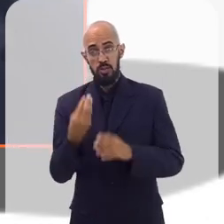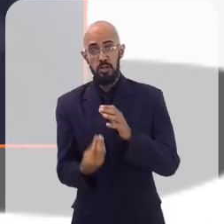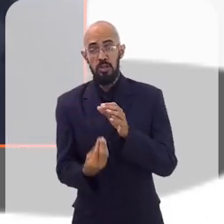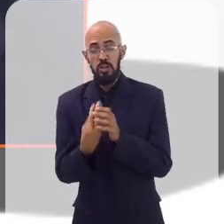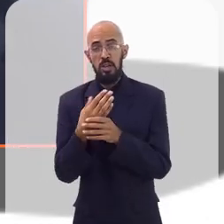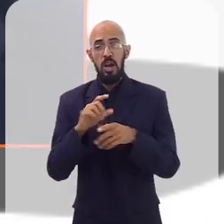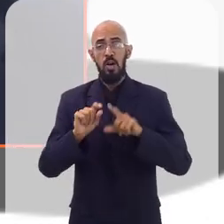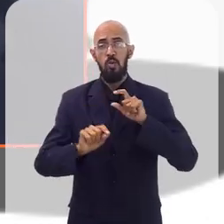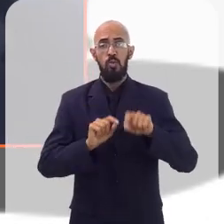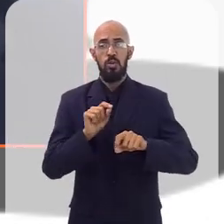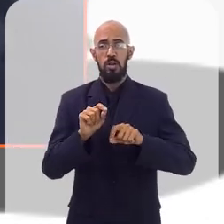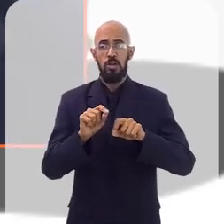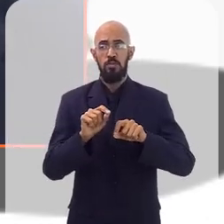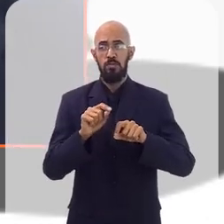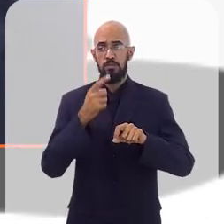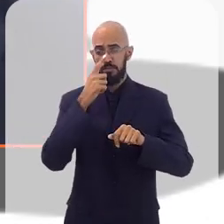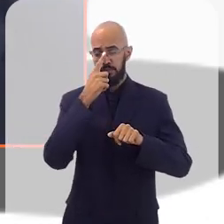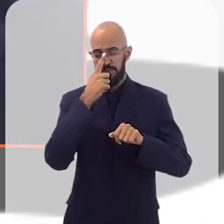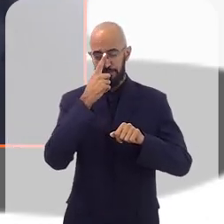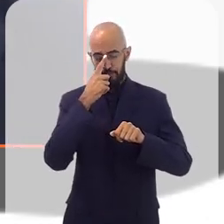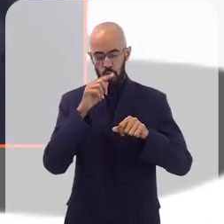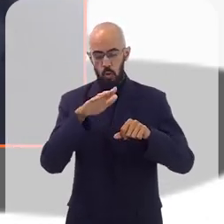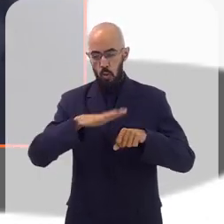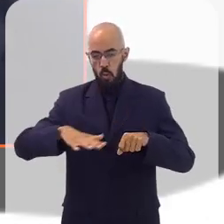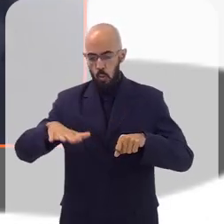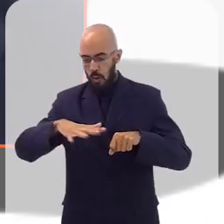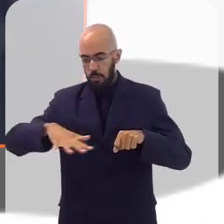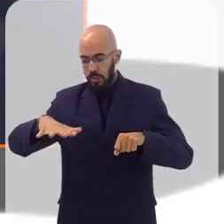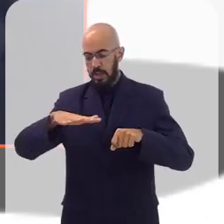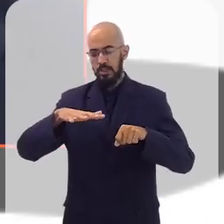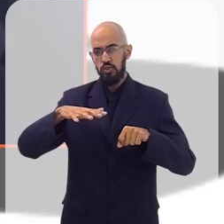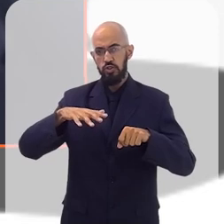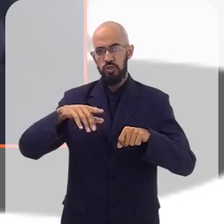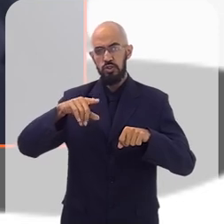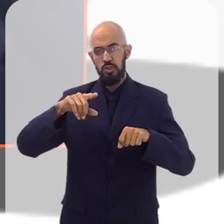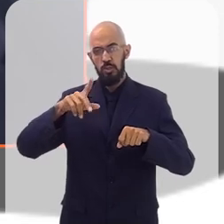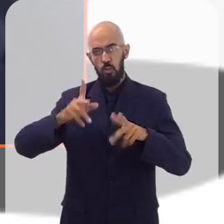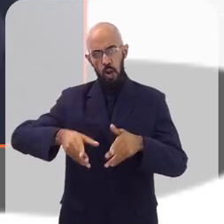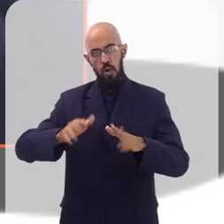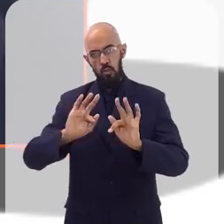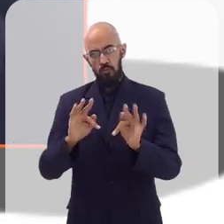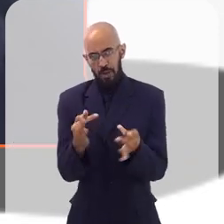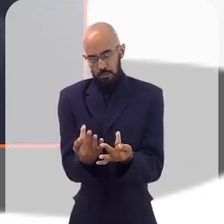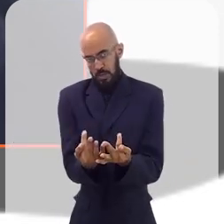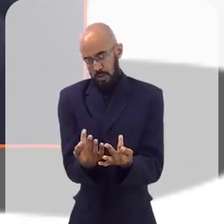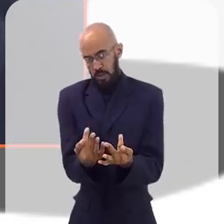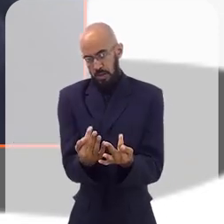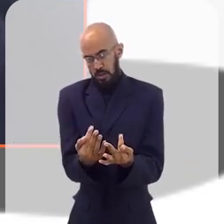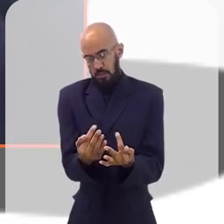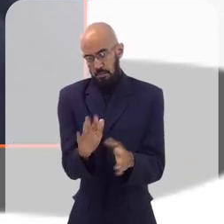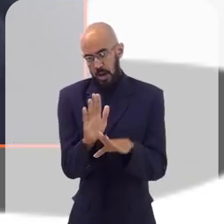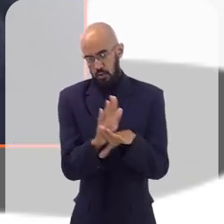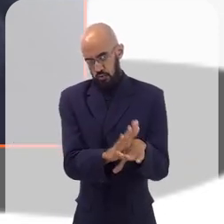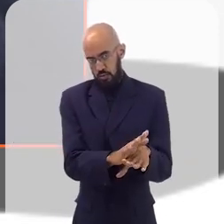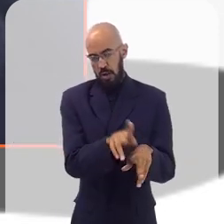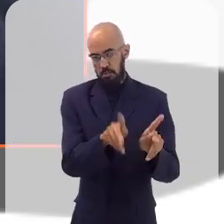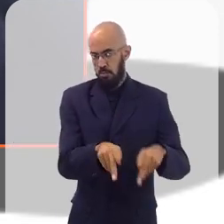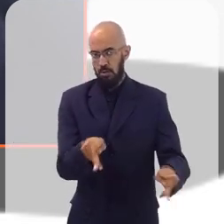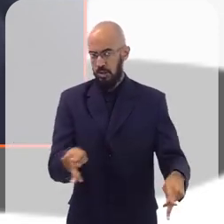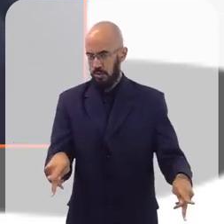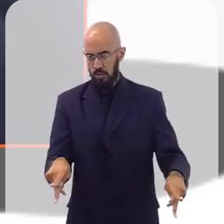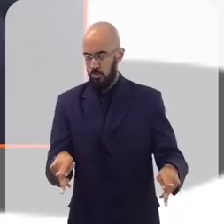é 69 deputados é criar um ambiente familiar